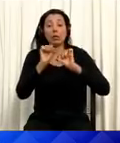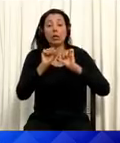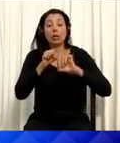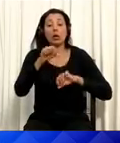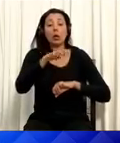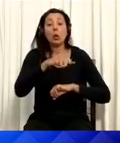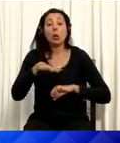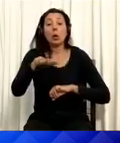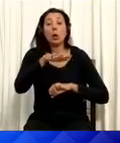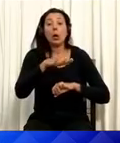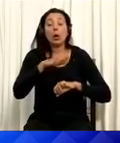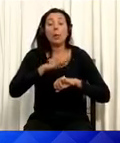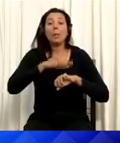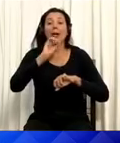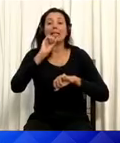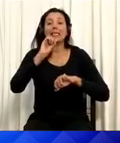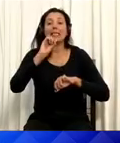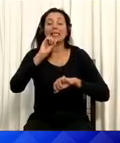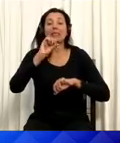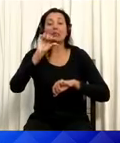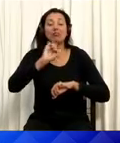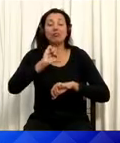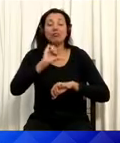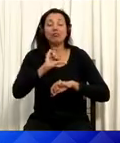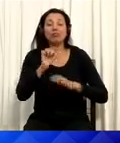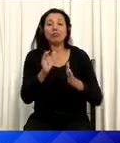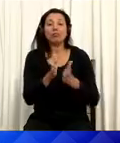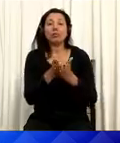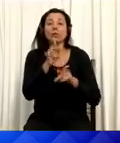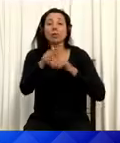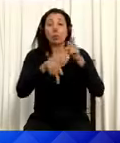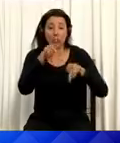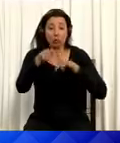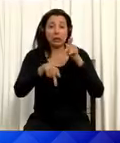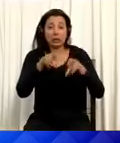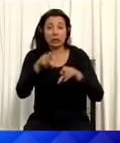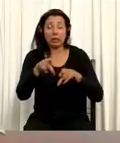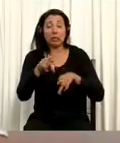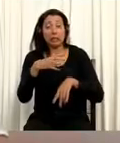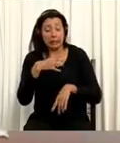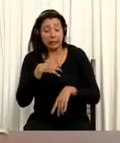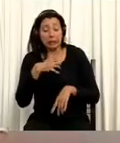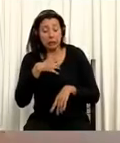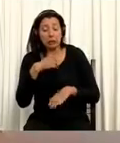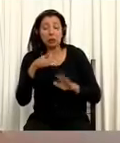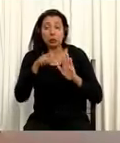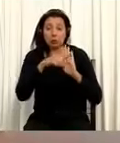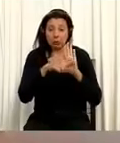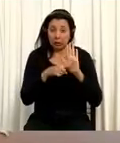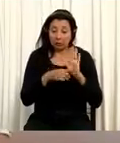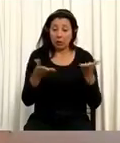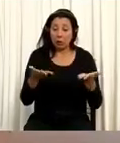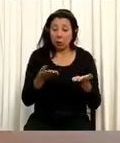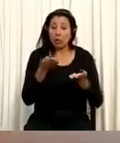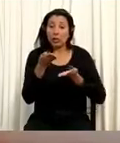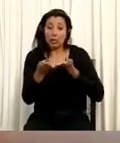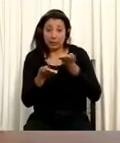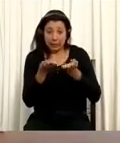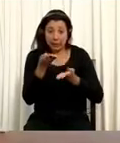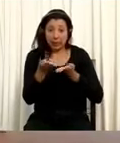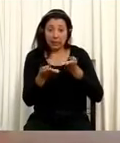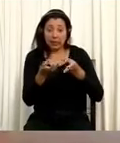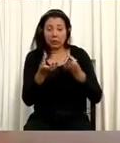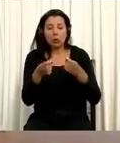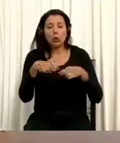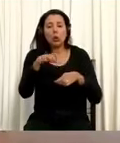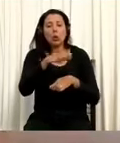setores mais fragilizados da população. E é nesse sentido que esse programa hoje vai estar tratando do